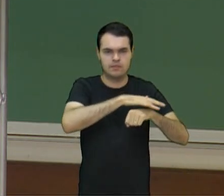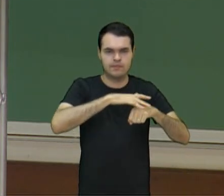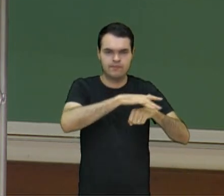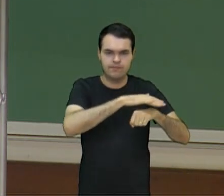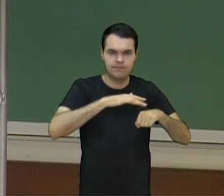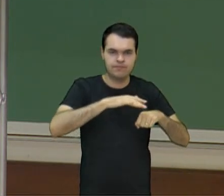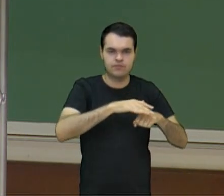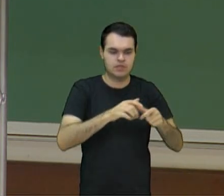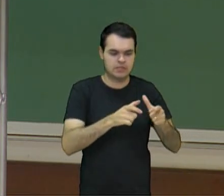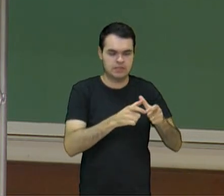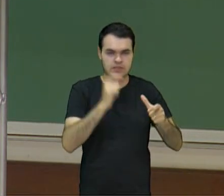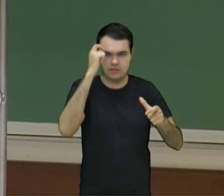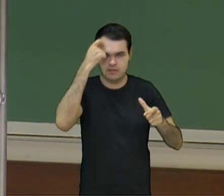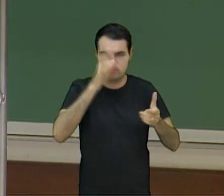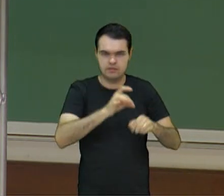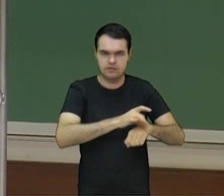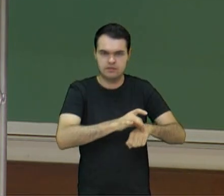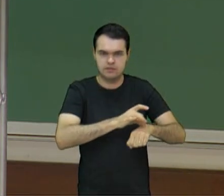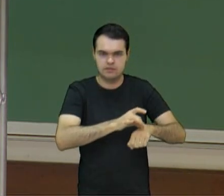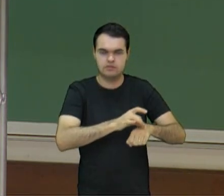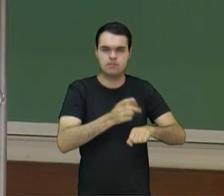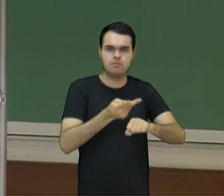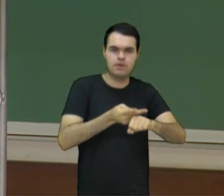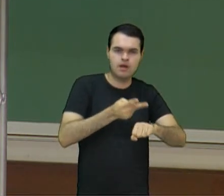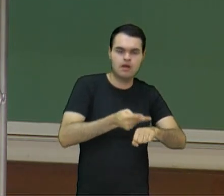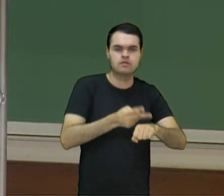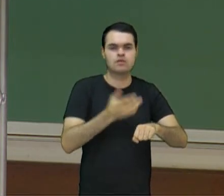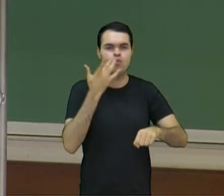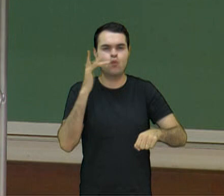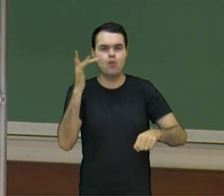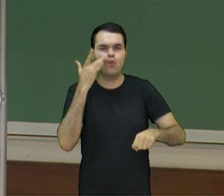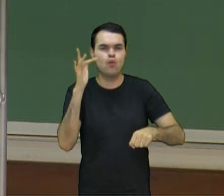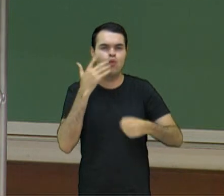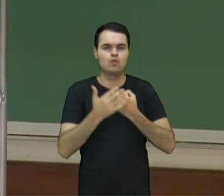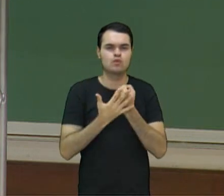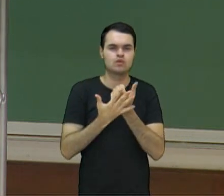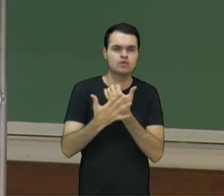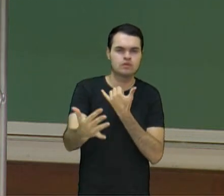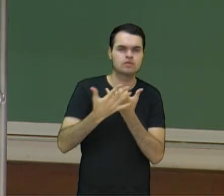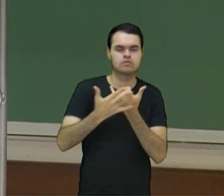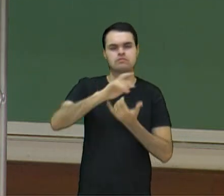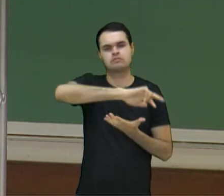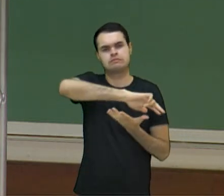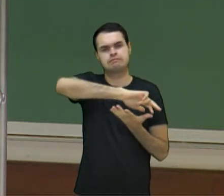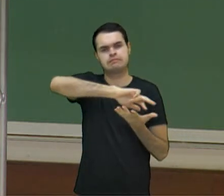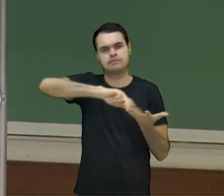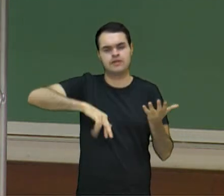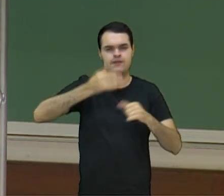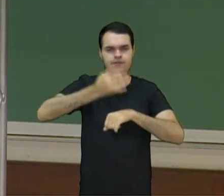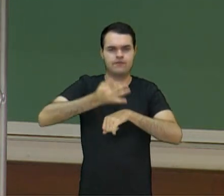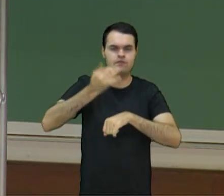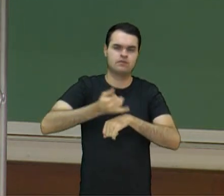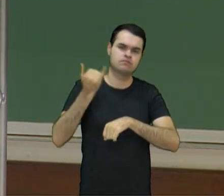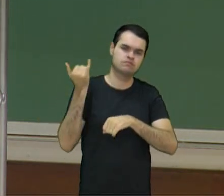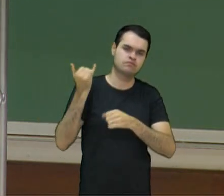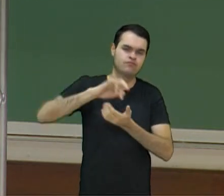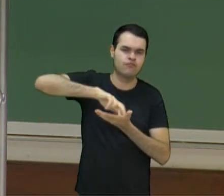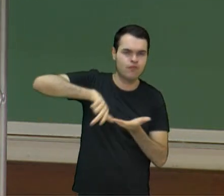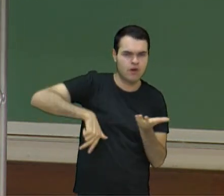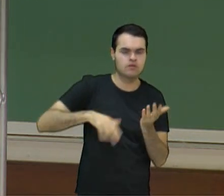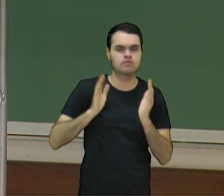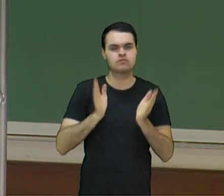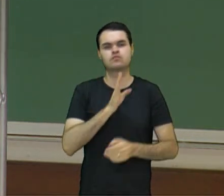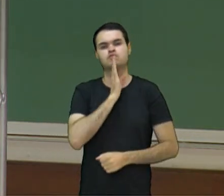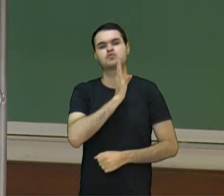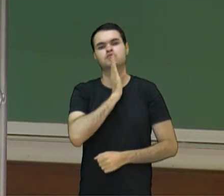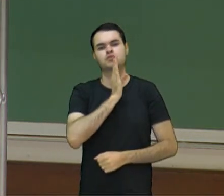aula, o carvão, a prata, ouro, cobre, estanho, manganês e todos os minerais que nós já conhecemos aí